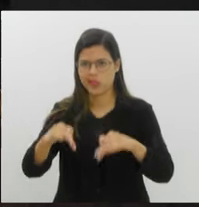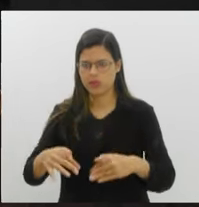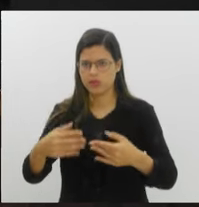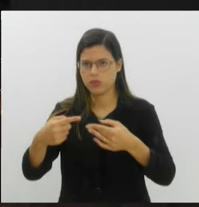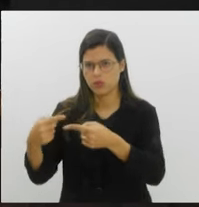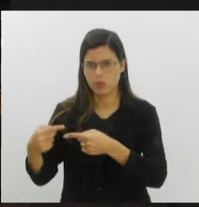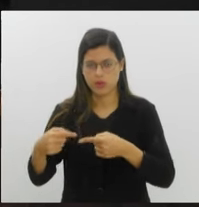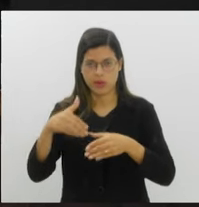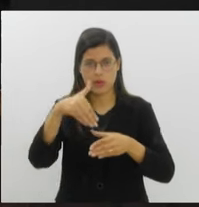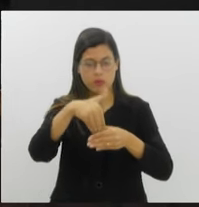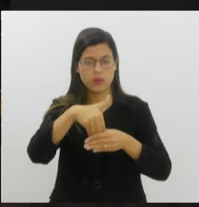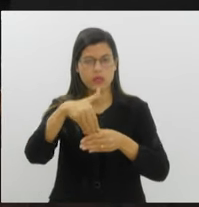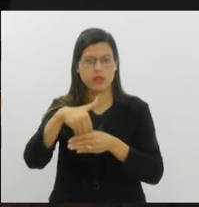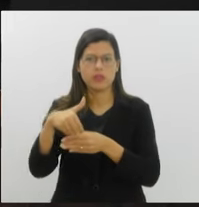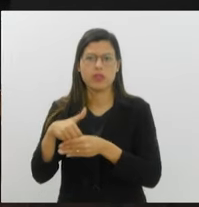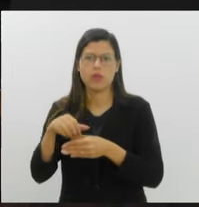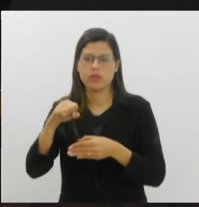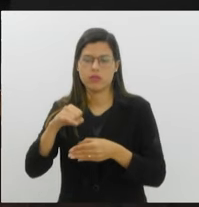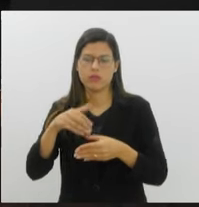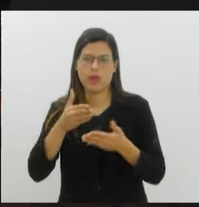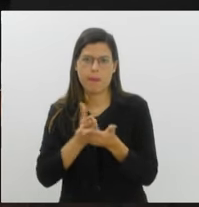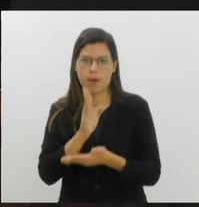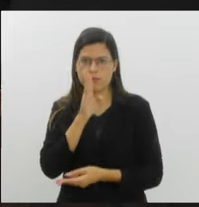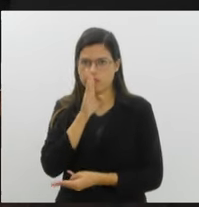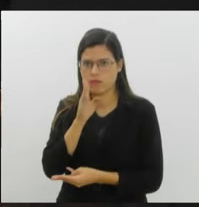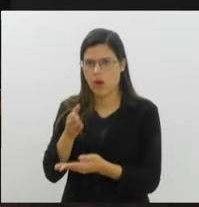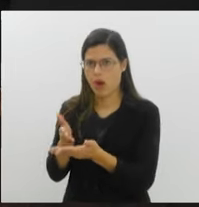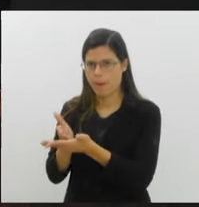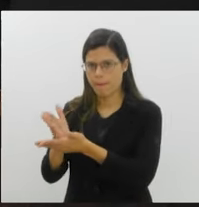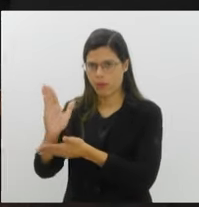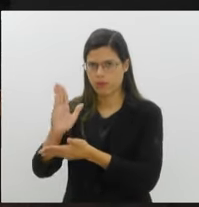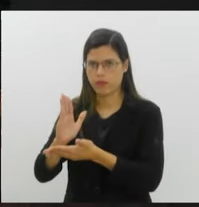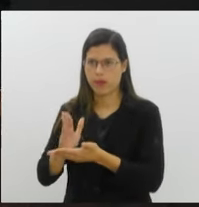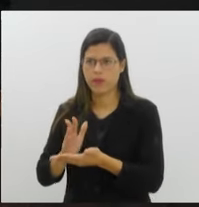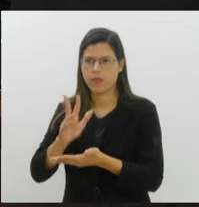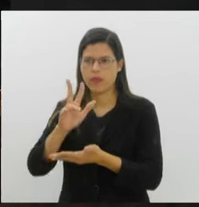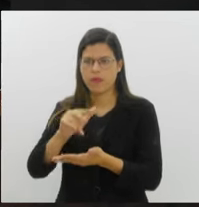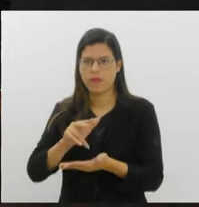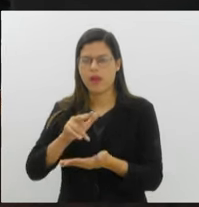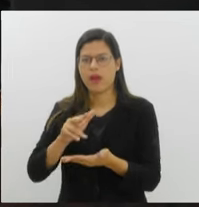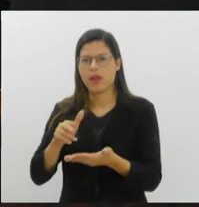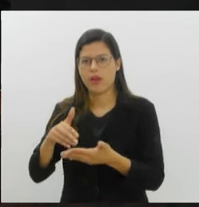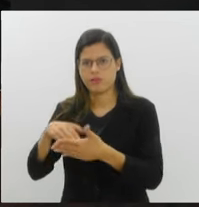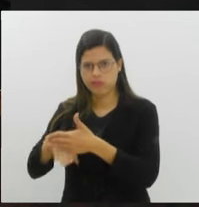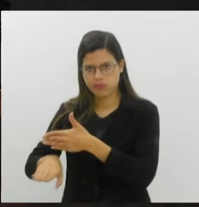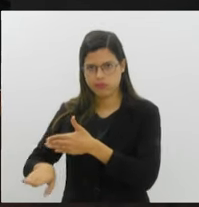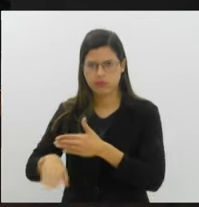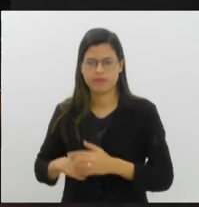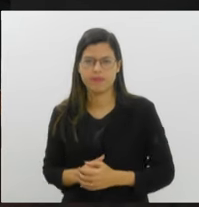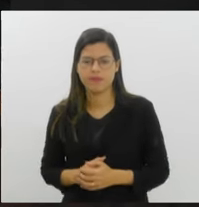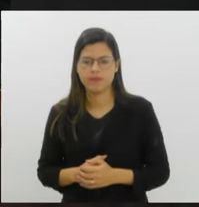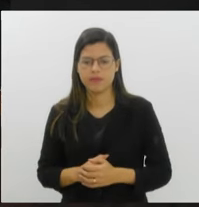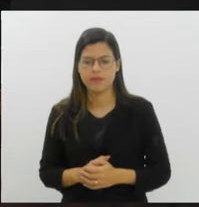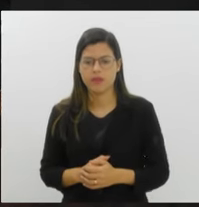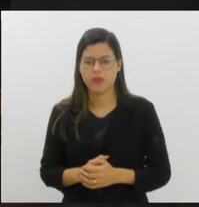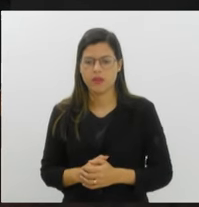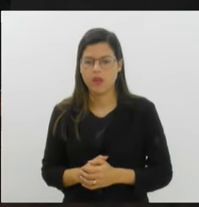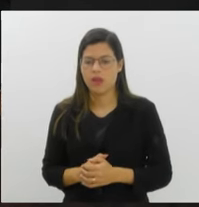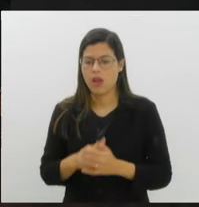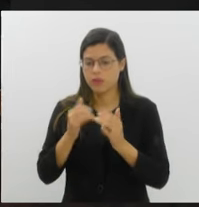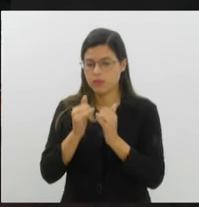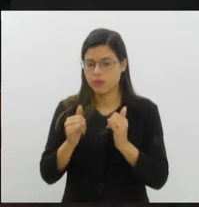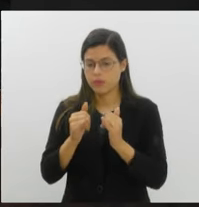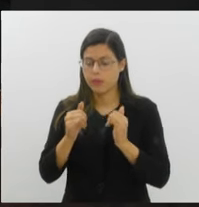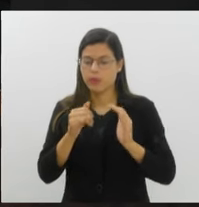discussão. Em votação, senhores que aprovam, permaneçam como estão. Aprovado, vai à promulgação. Anuncio o projeto